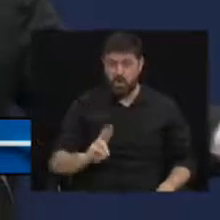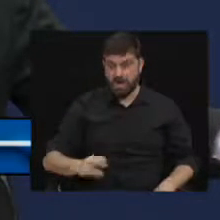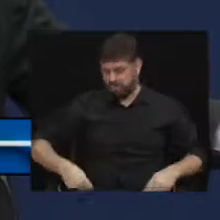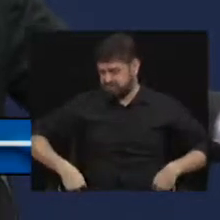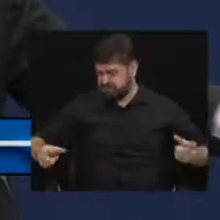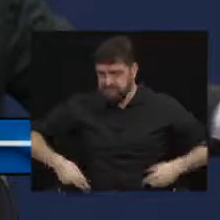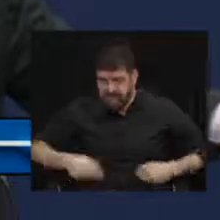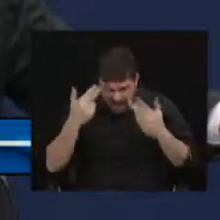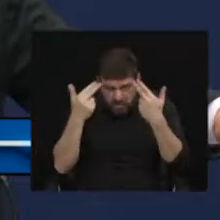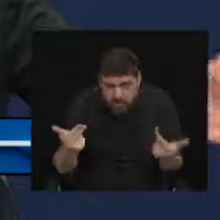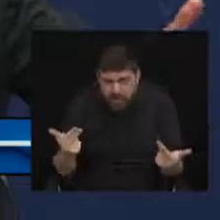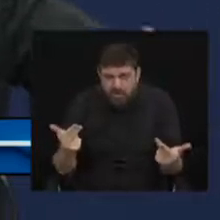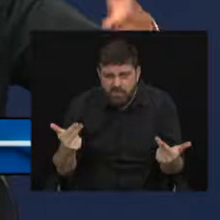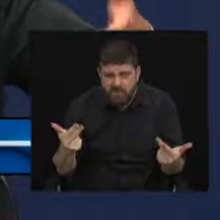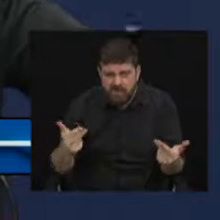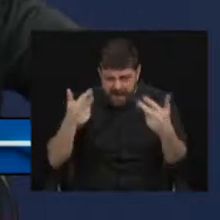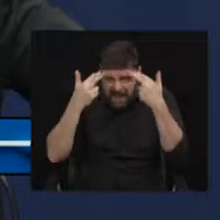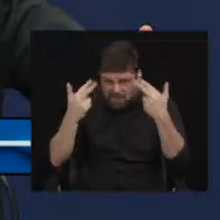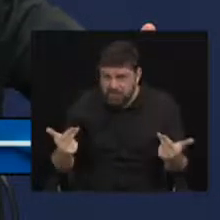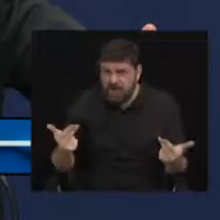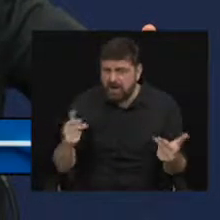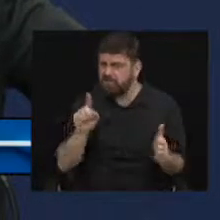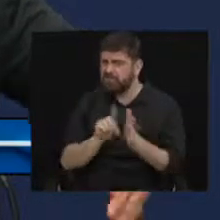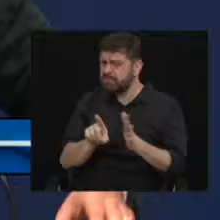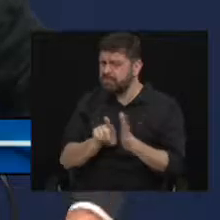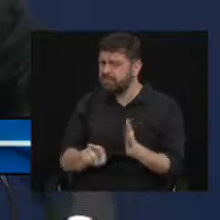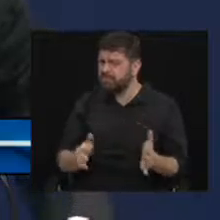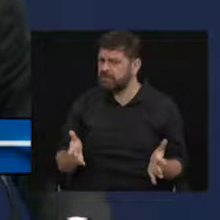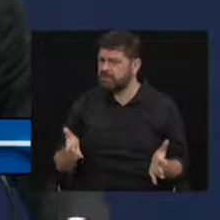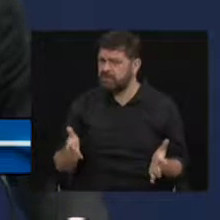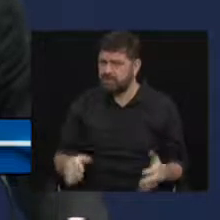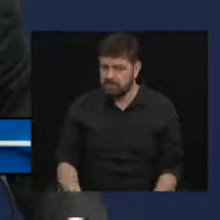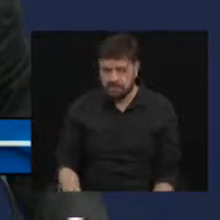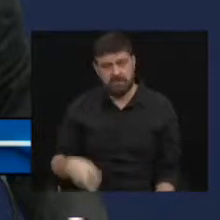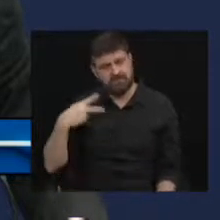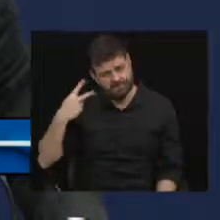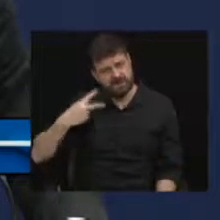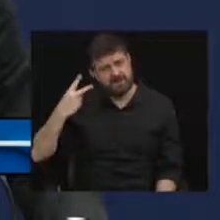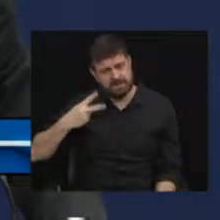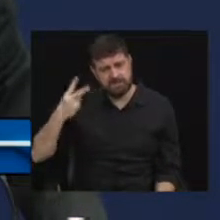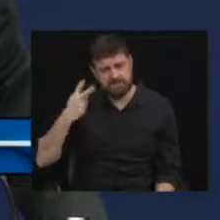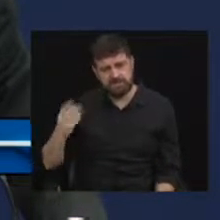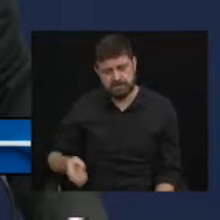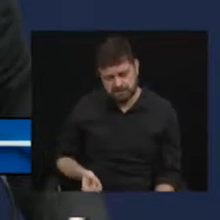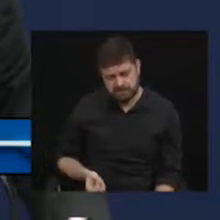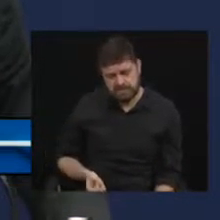internacional. Entre 2014 e 2015, a administração